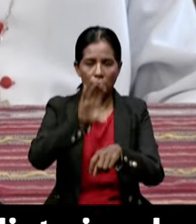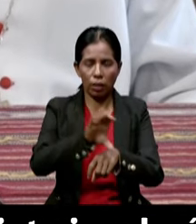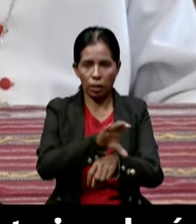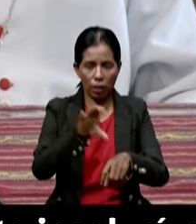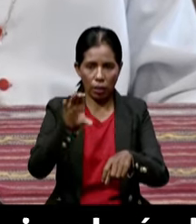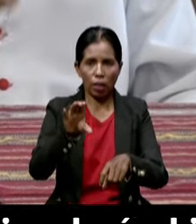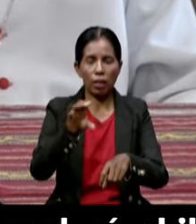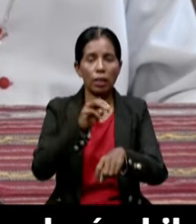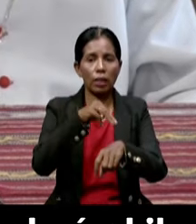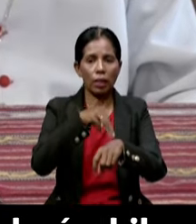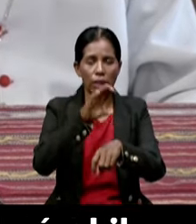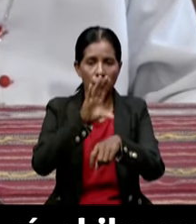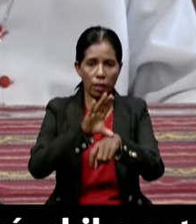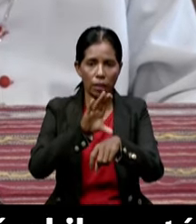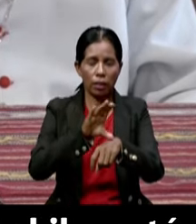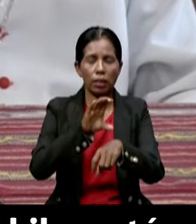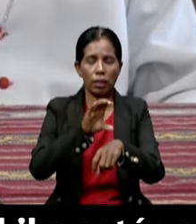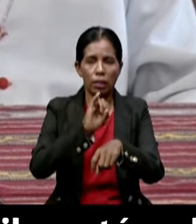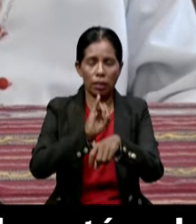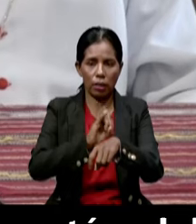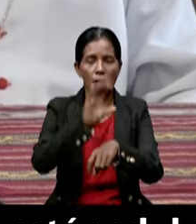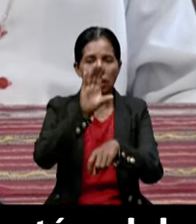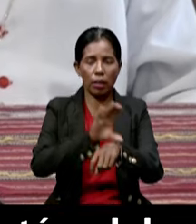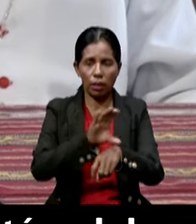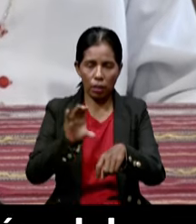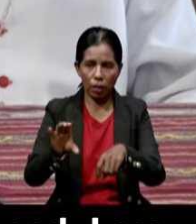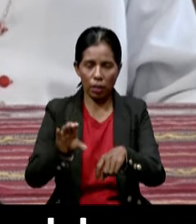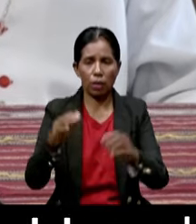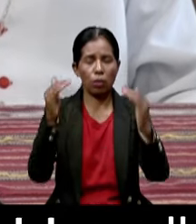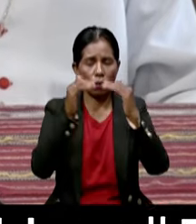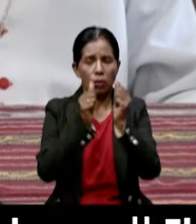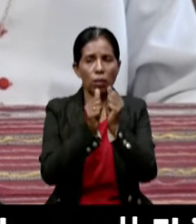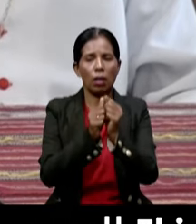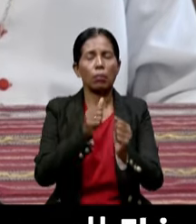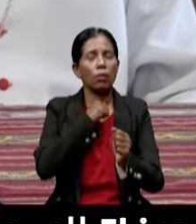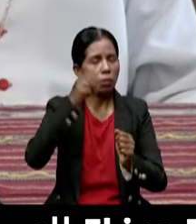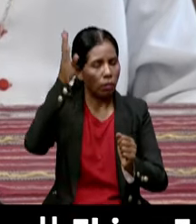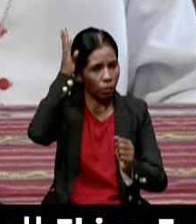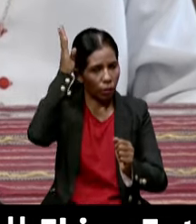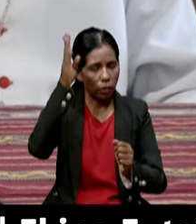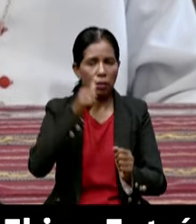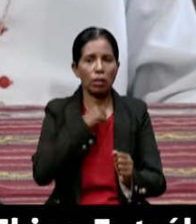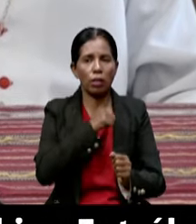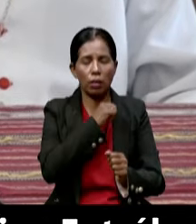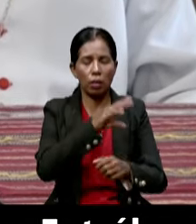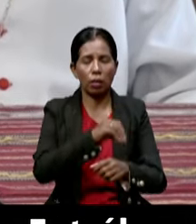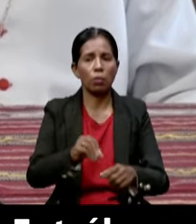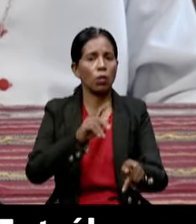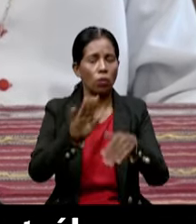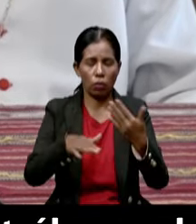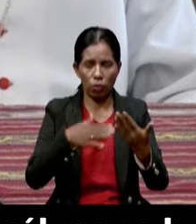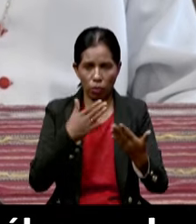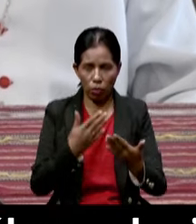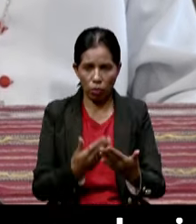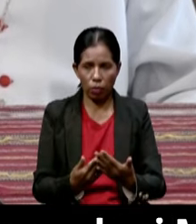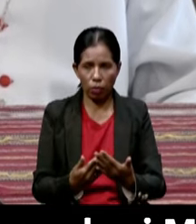de Dili, para encontrar os bispos, os padres, madres, seminaristas, catequistas